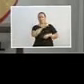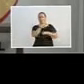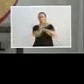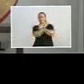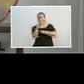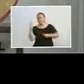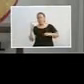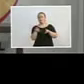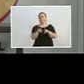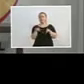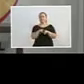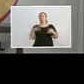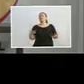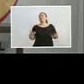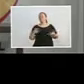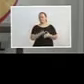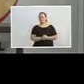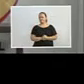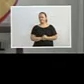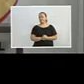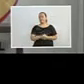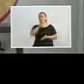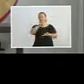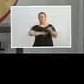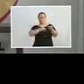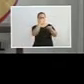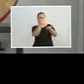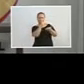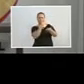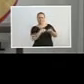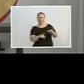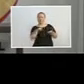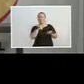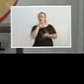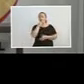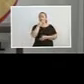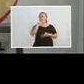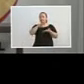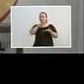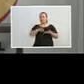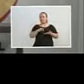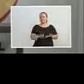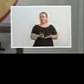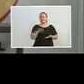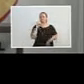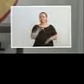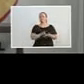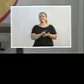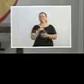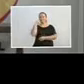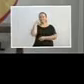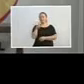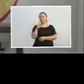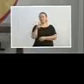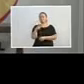E também tenho aqui, inclusive, o formulário assinado pelo senhor Alexandre, que confirma a data. Porque quero